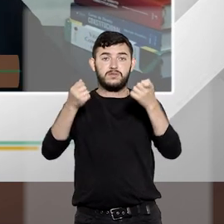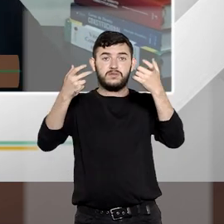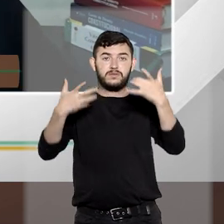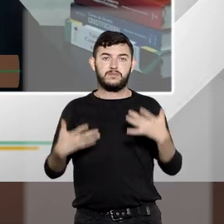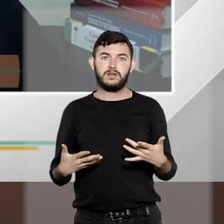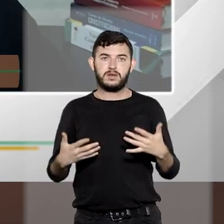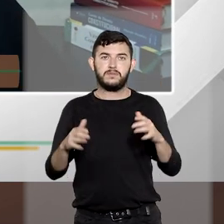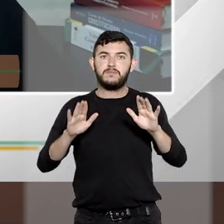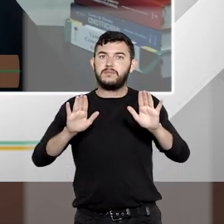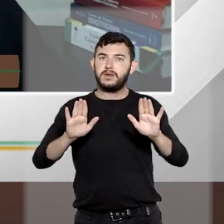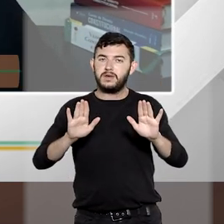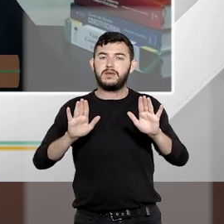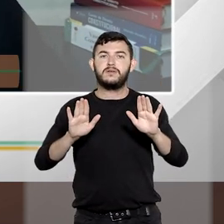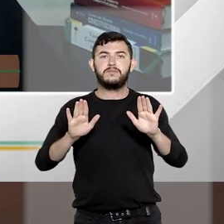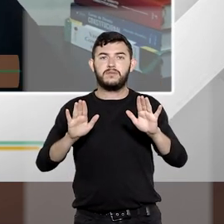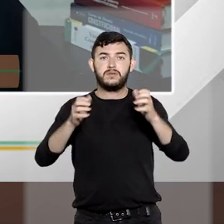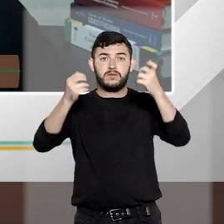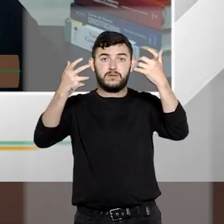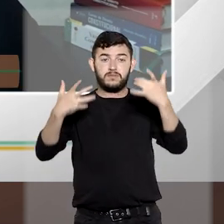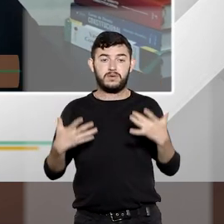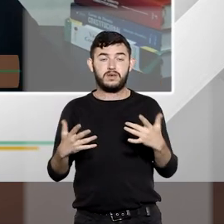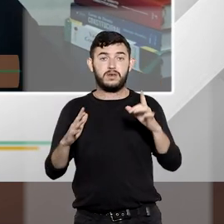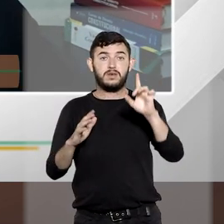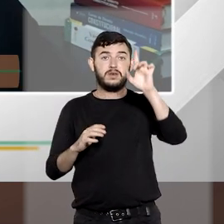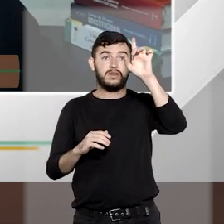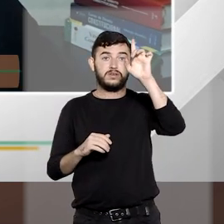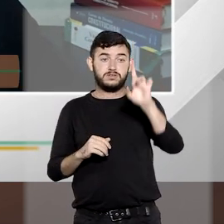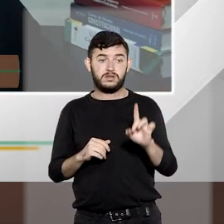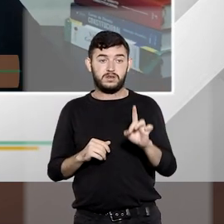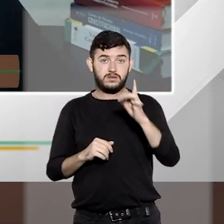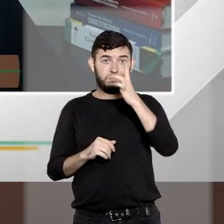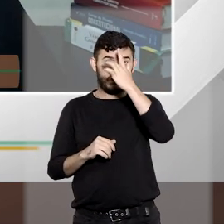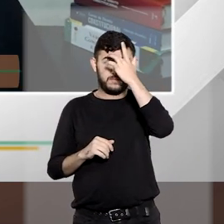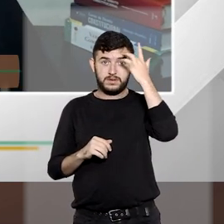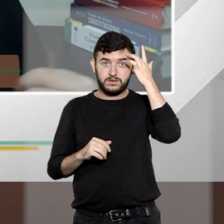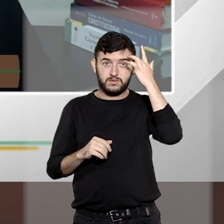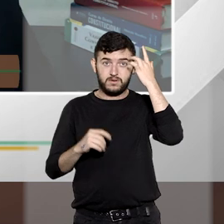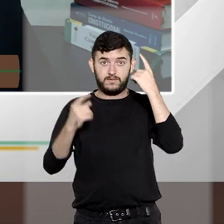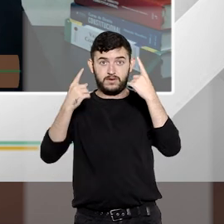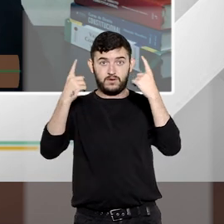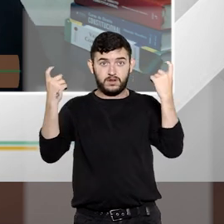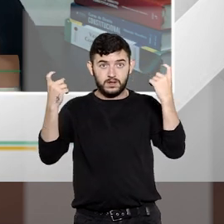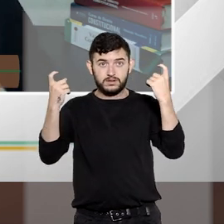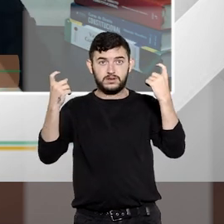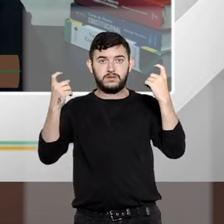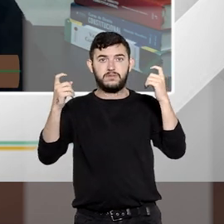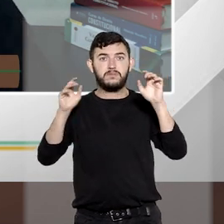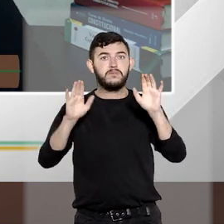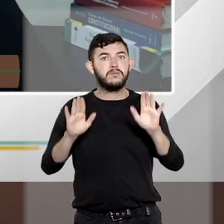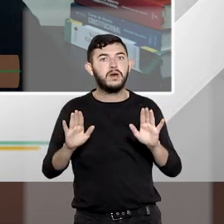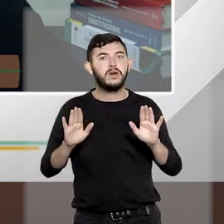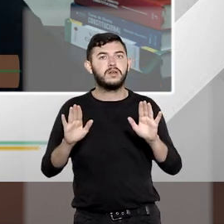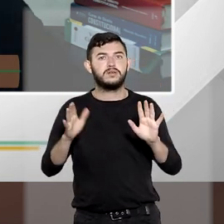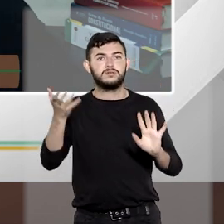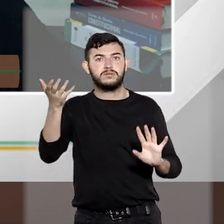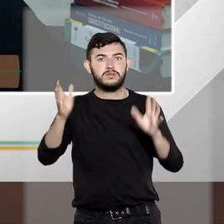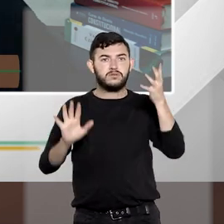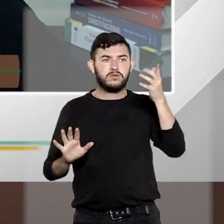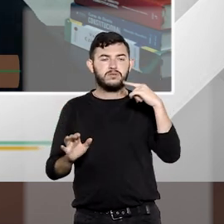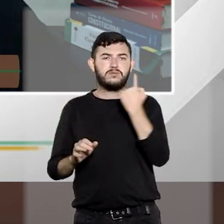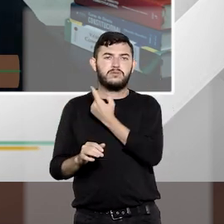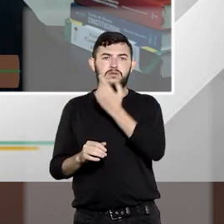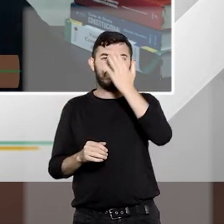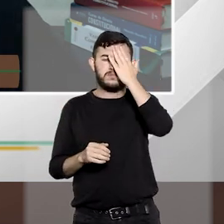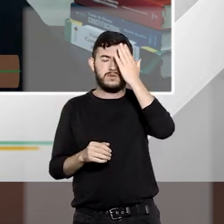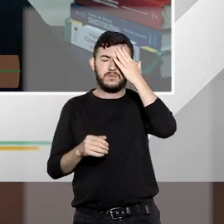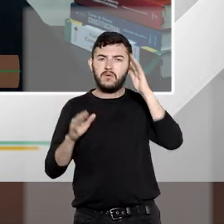contei agora há pouco a respeito de situações de violação de direitos que eu sofri lá atrás. São situações que me levaram a ir, né, enveredar